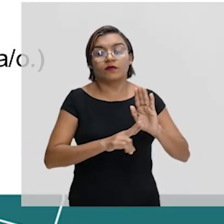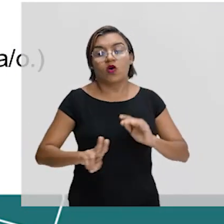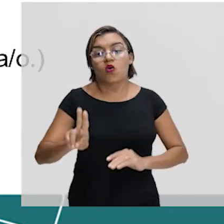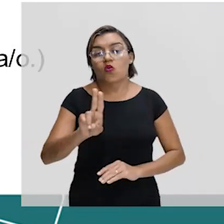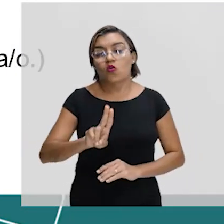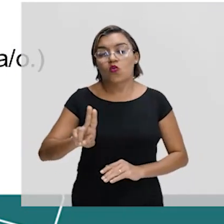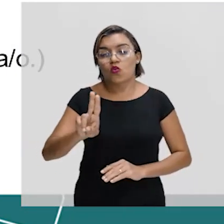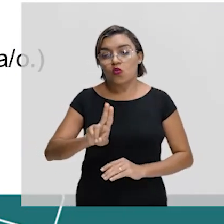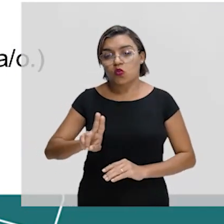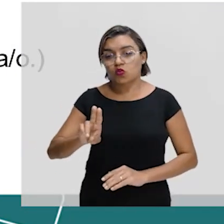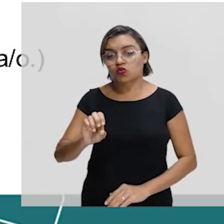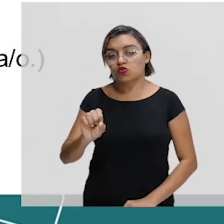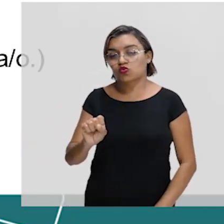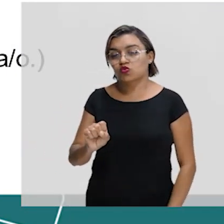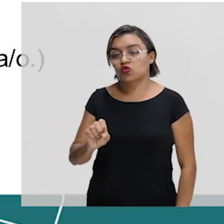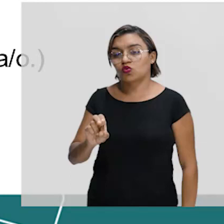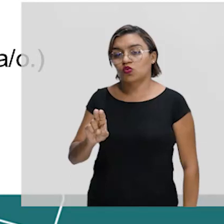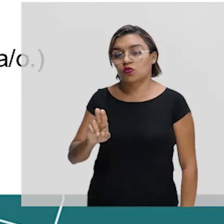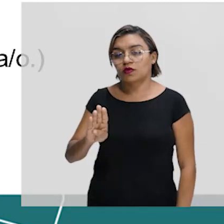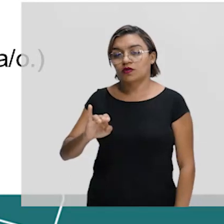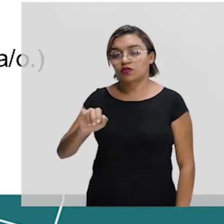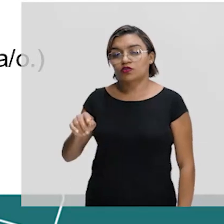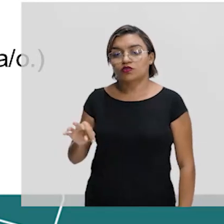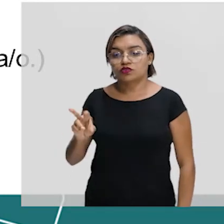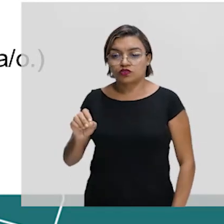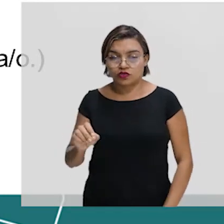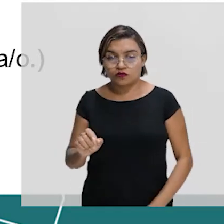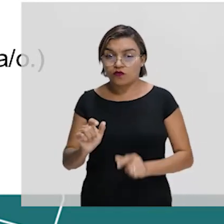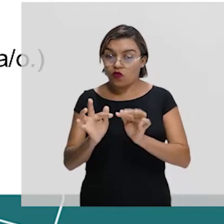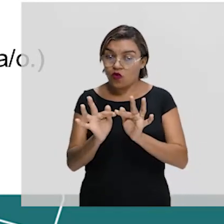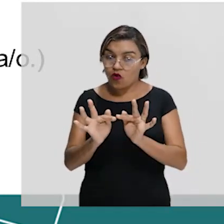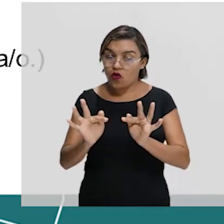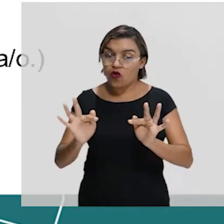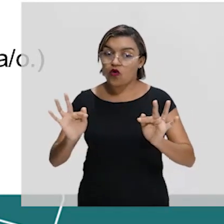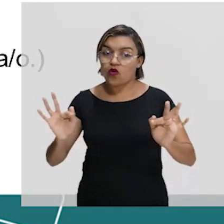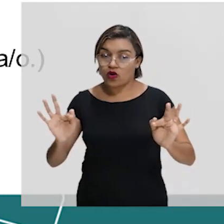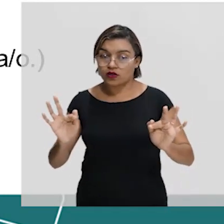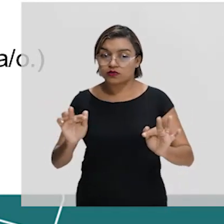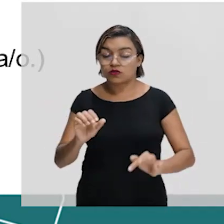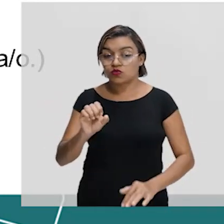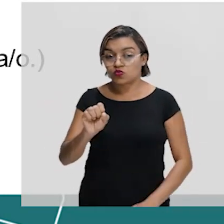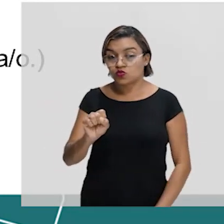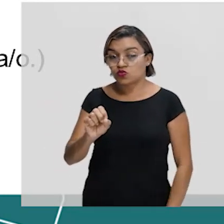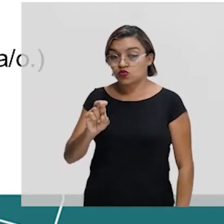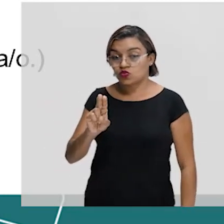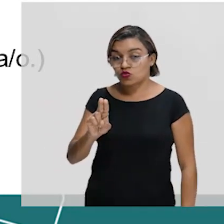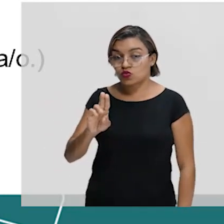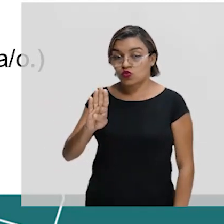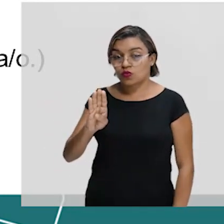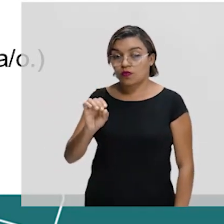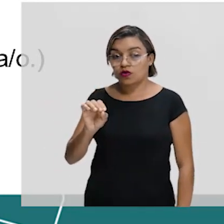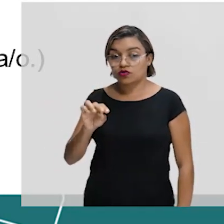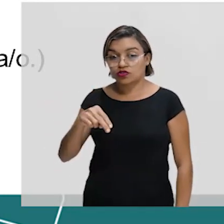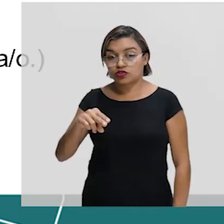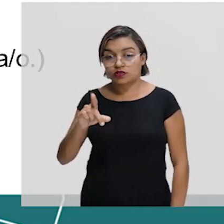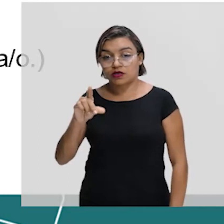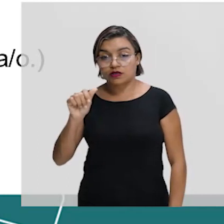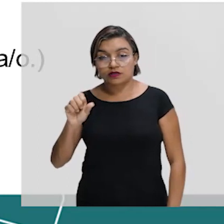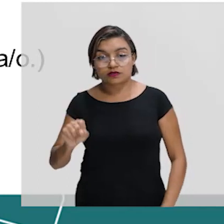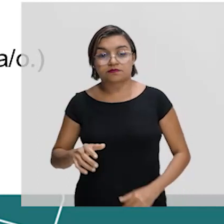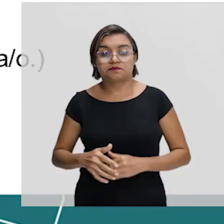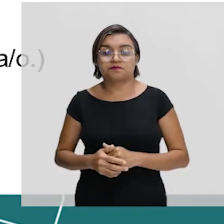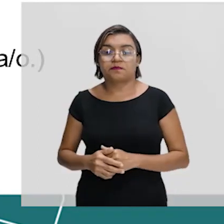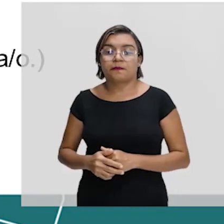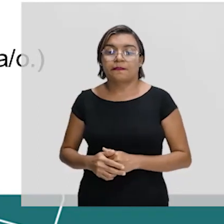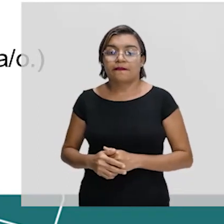subjuntivo. De modo geral, em orações subordinadas. Vejamos, tá? Então, vejamos. Letra A. O sujeito